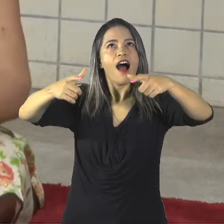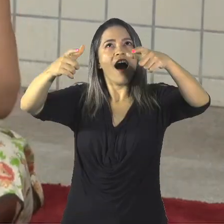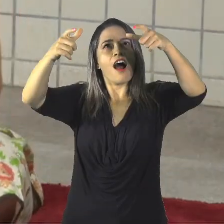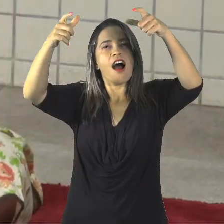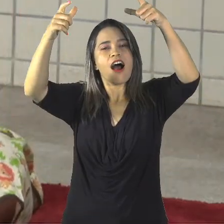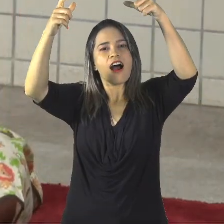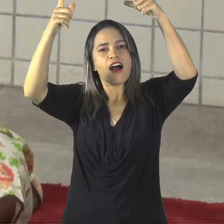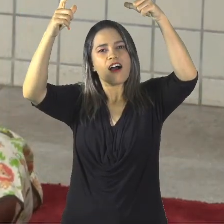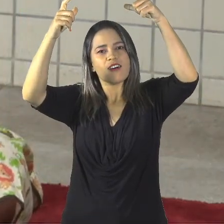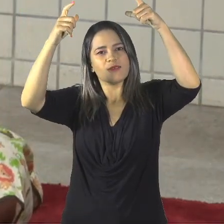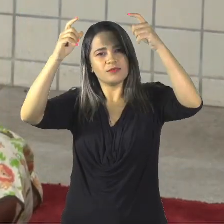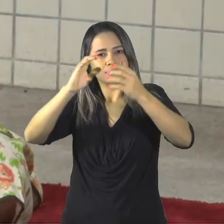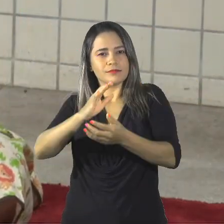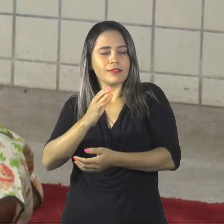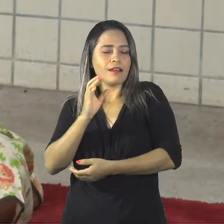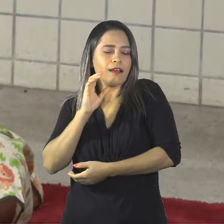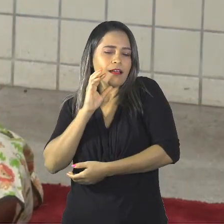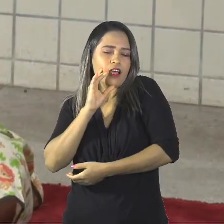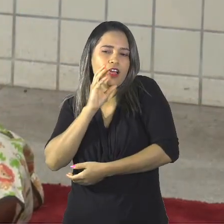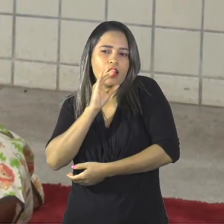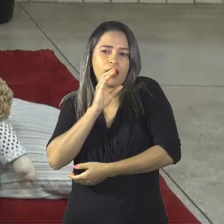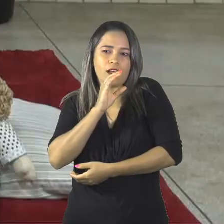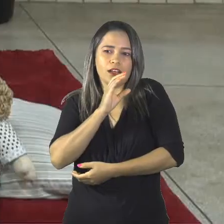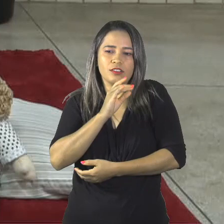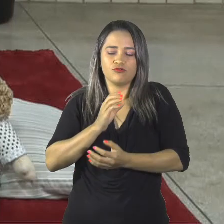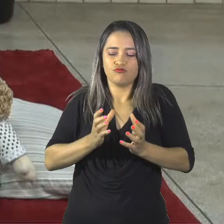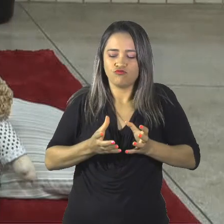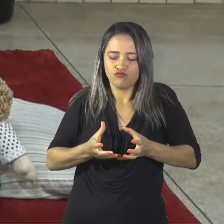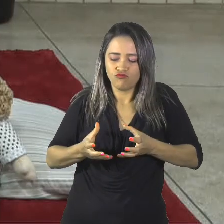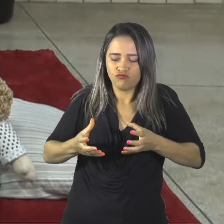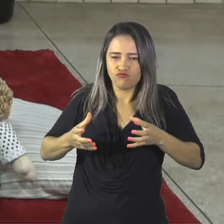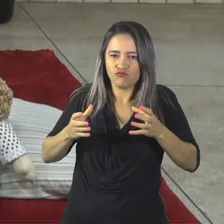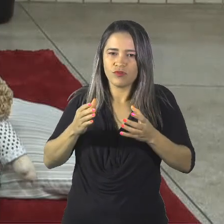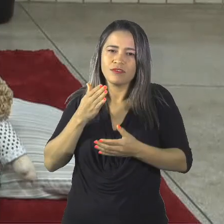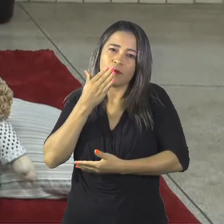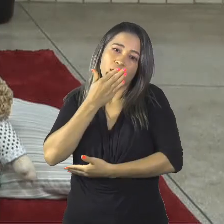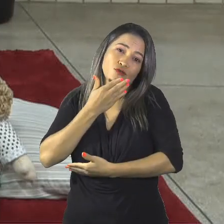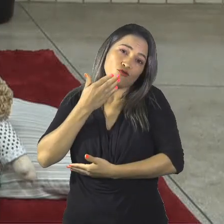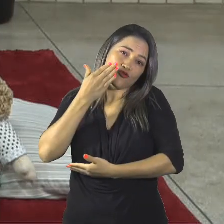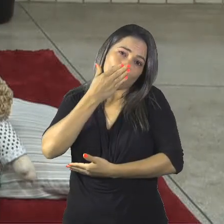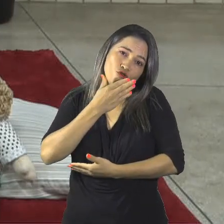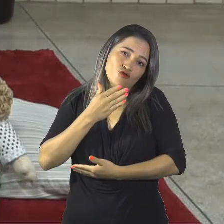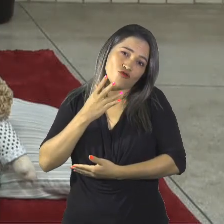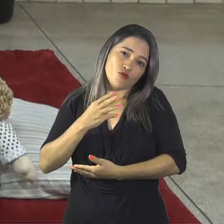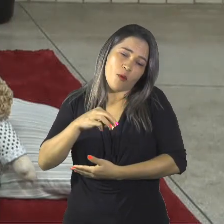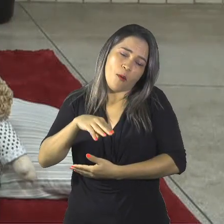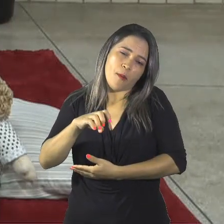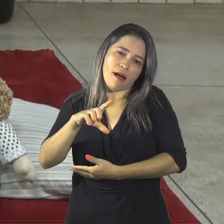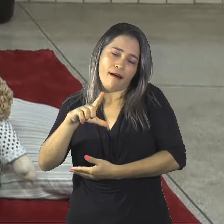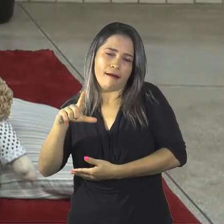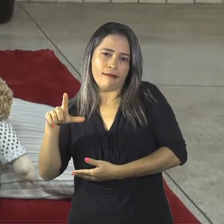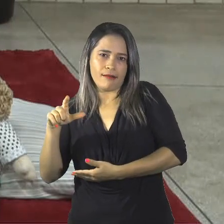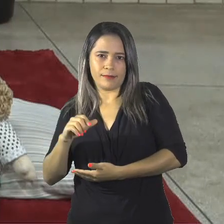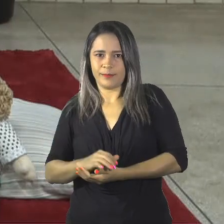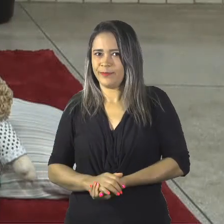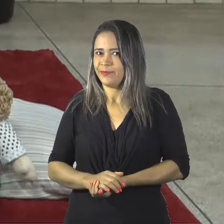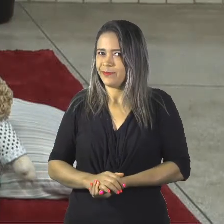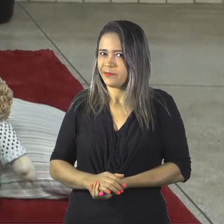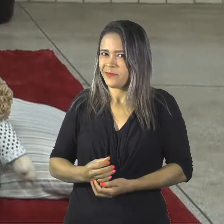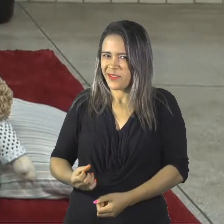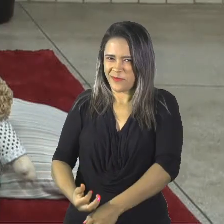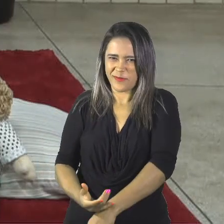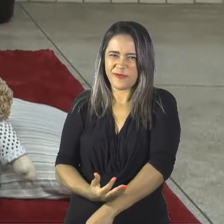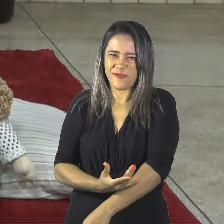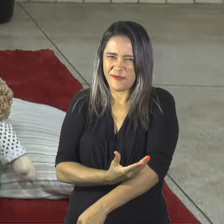torre, quentinha que nem um ninho e doce como o mel. É emocionante, não é